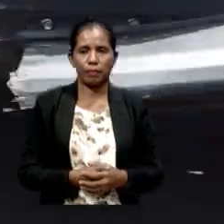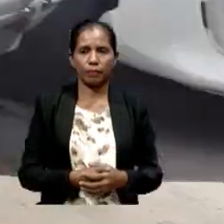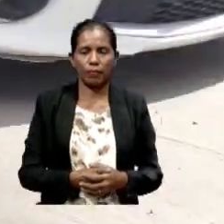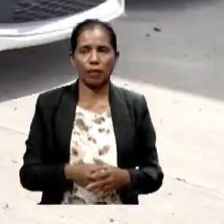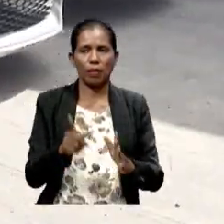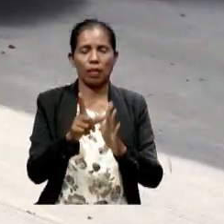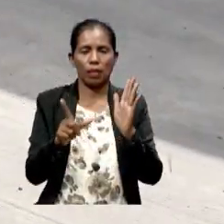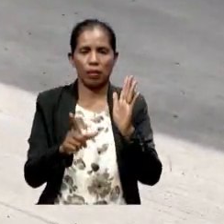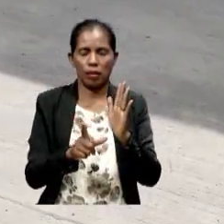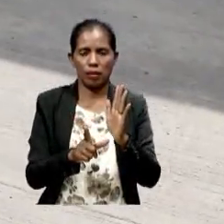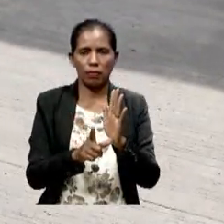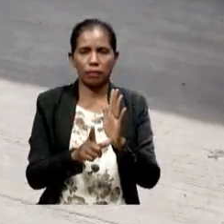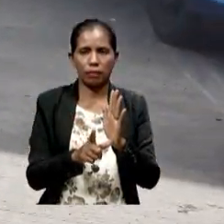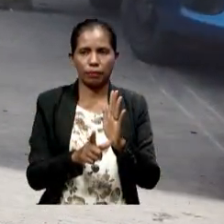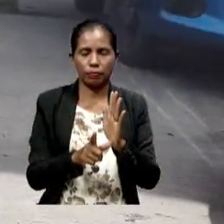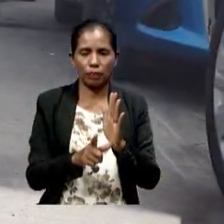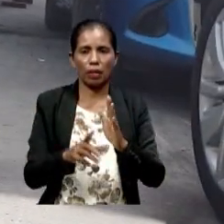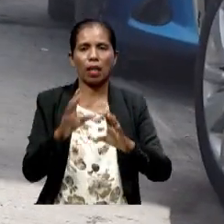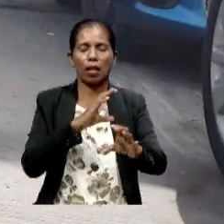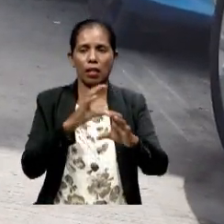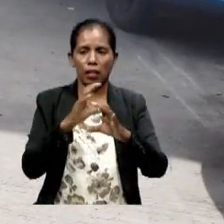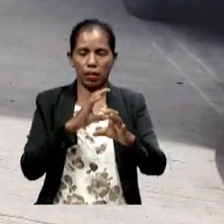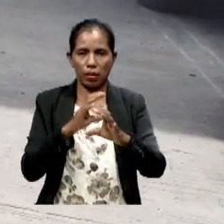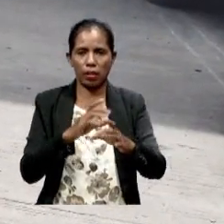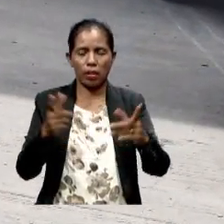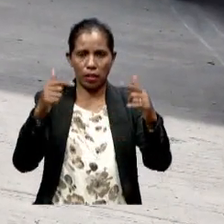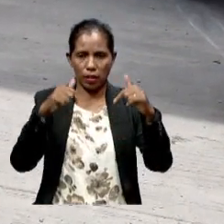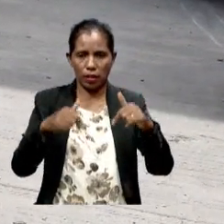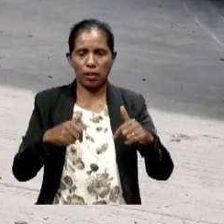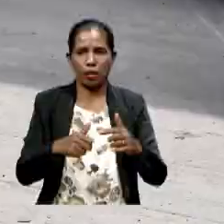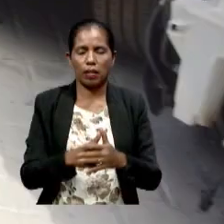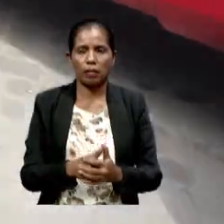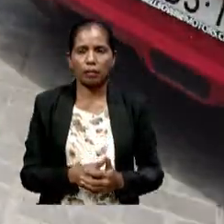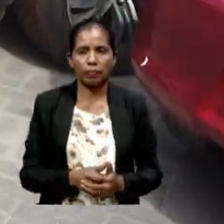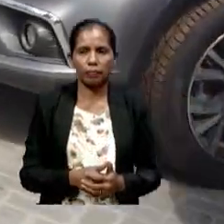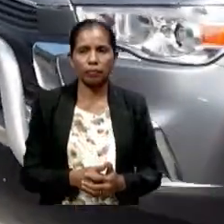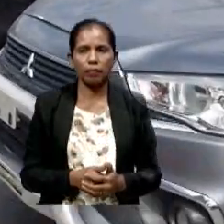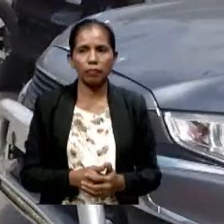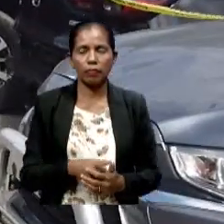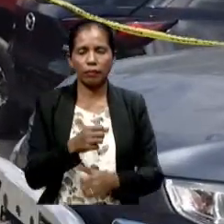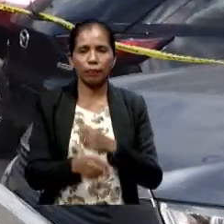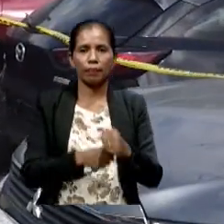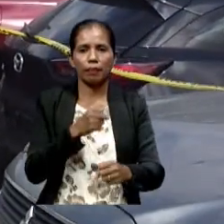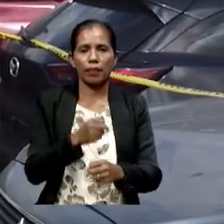decreto-lei nerasi, caretas nerasi também mai não cumpre ela requisitos tina todo,